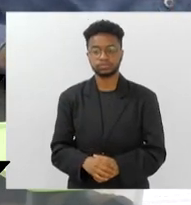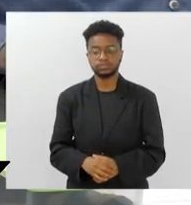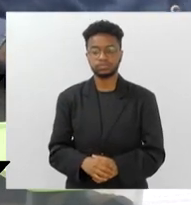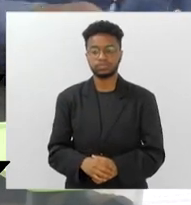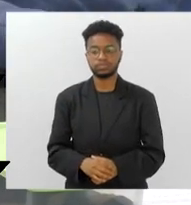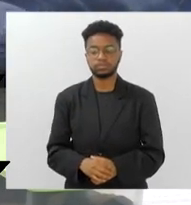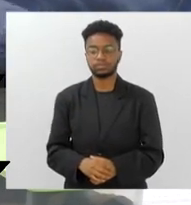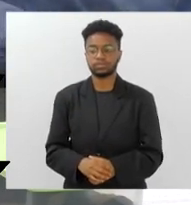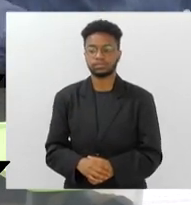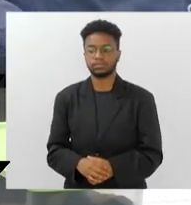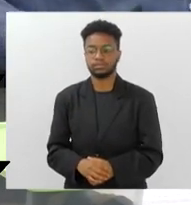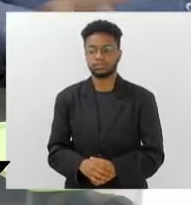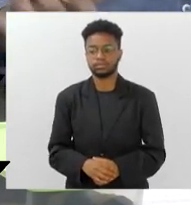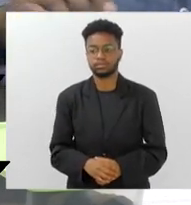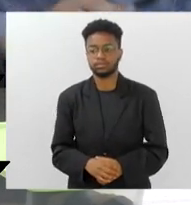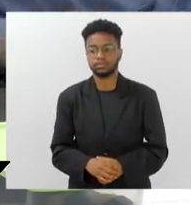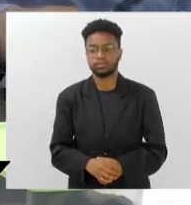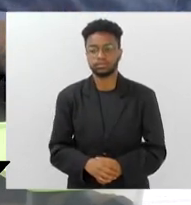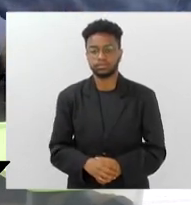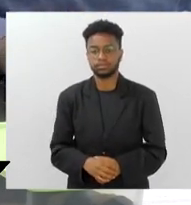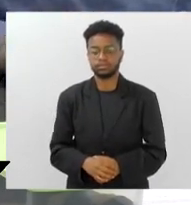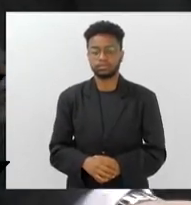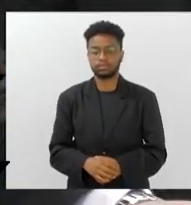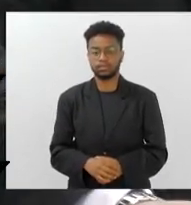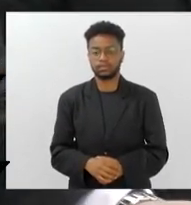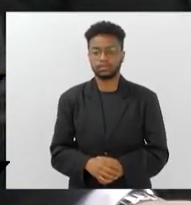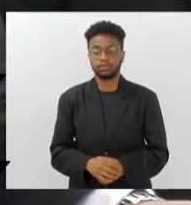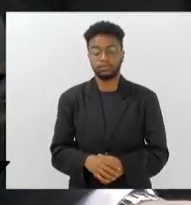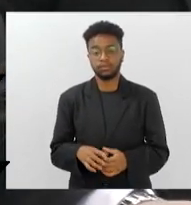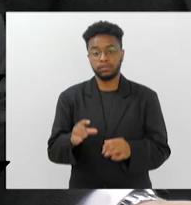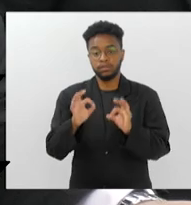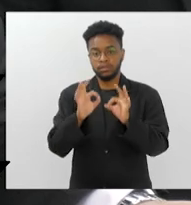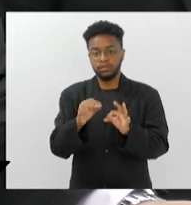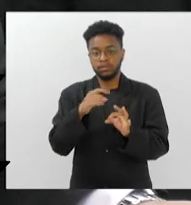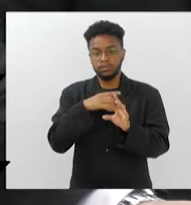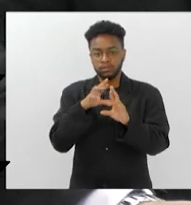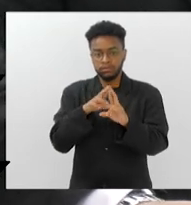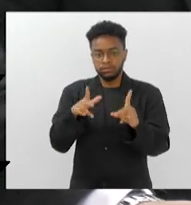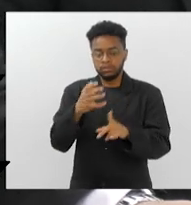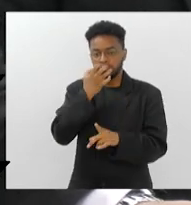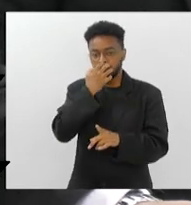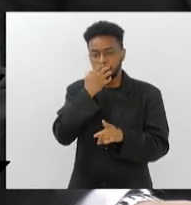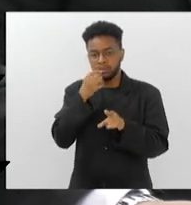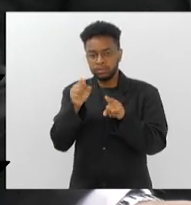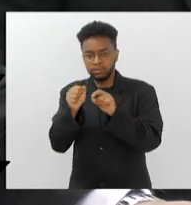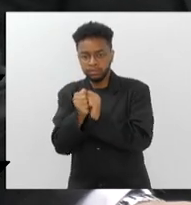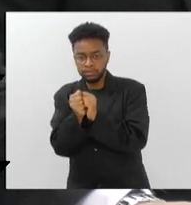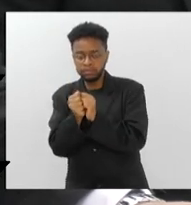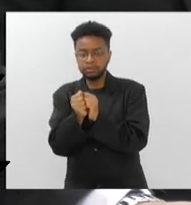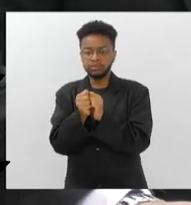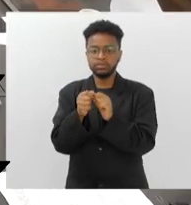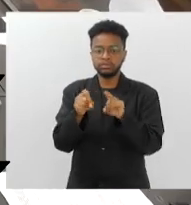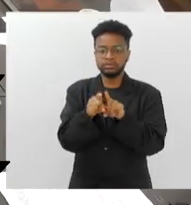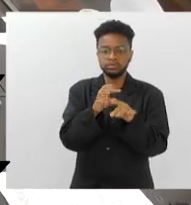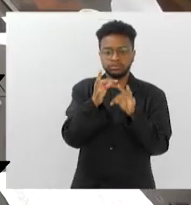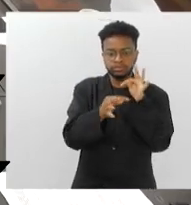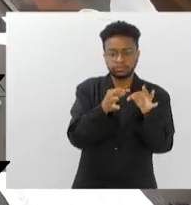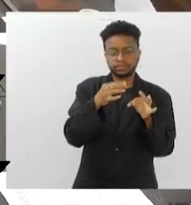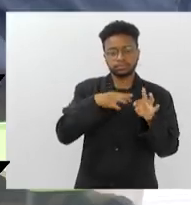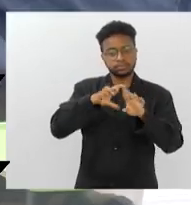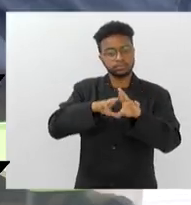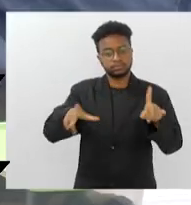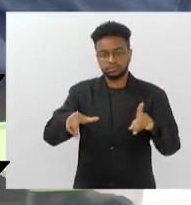ia me é isso que eu acho que eu falei no começo que tem diferença o cão de companhia para o tratamento em si é tudo a questão do